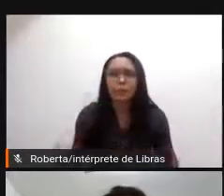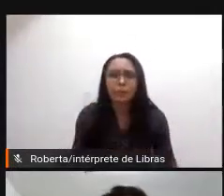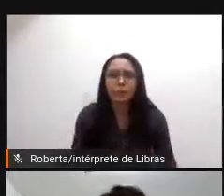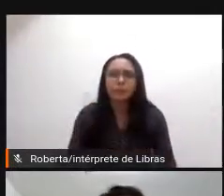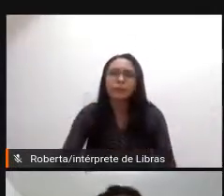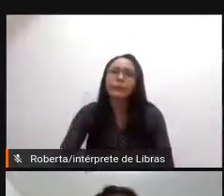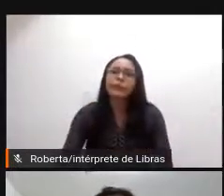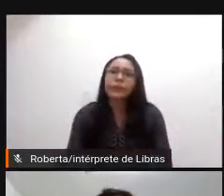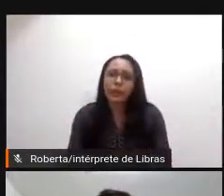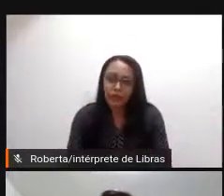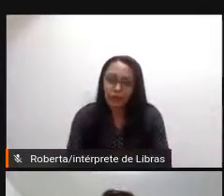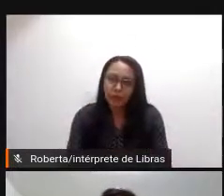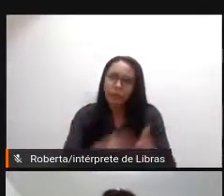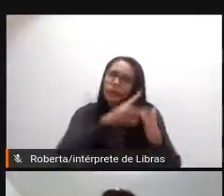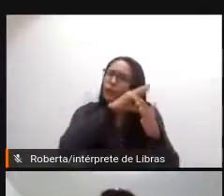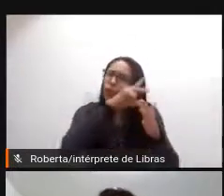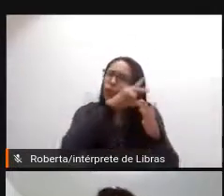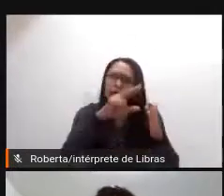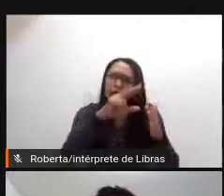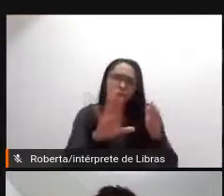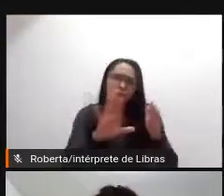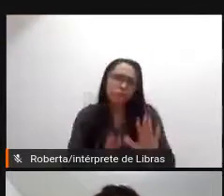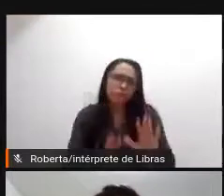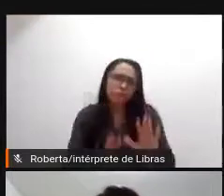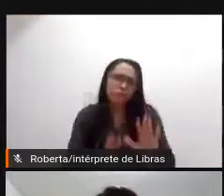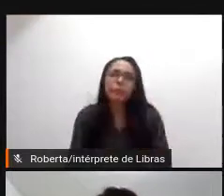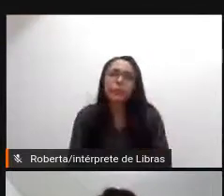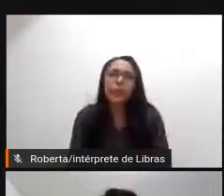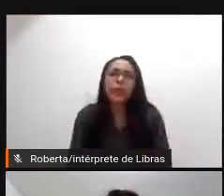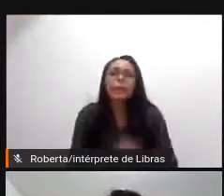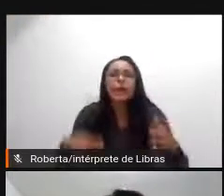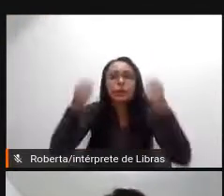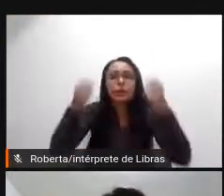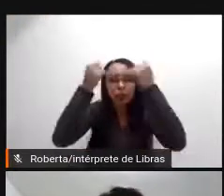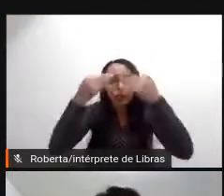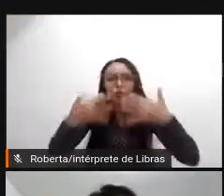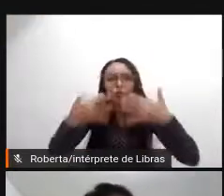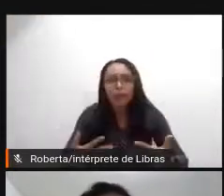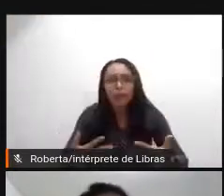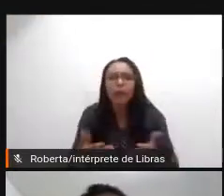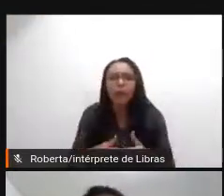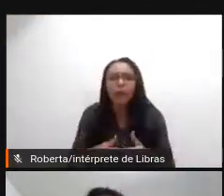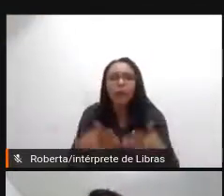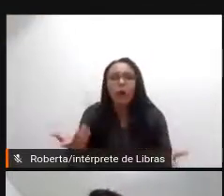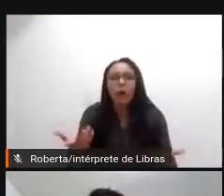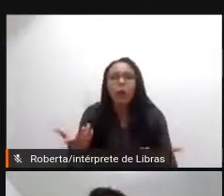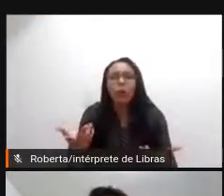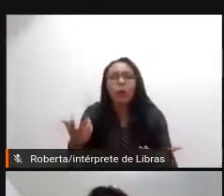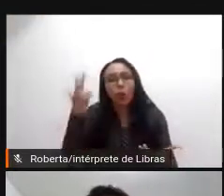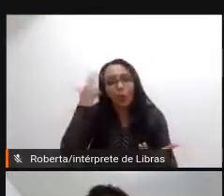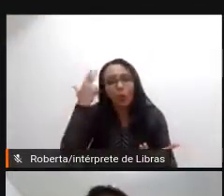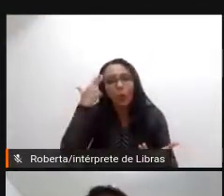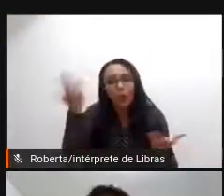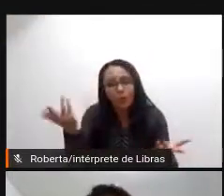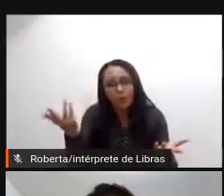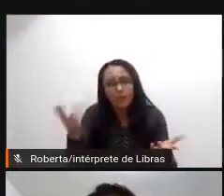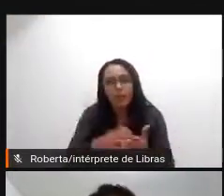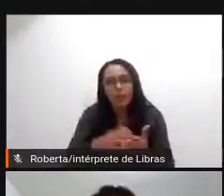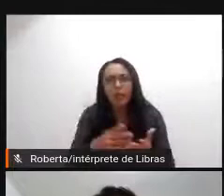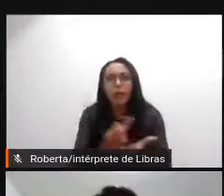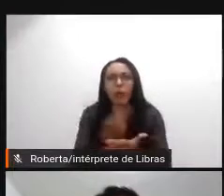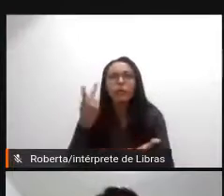pode variar. Mas aí eu vou dizer para vocês os mais comuns. E quais são? Um dos mais